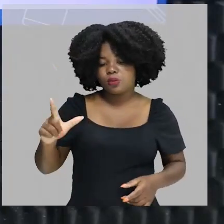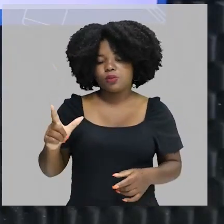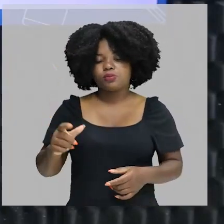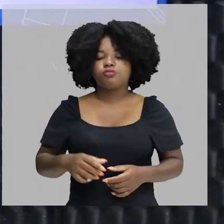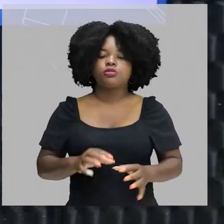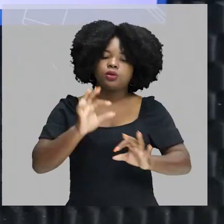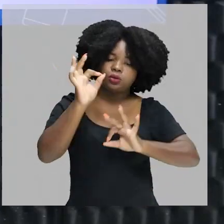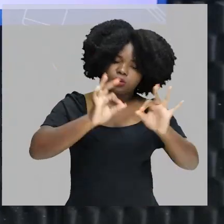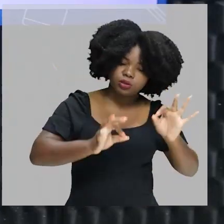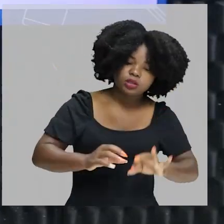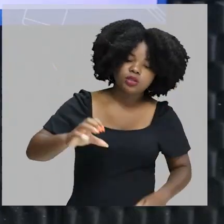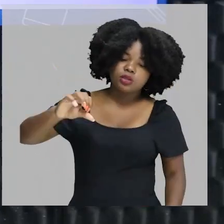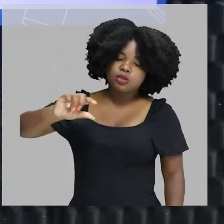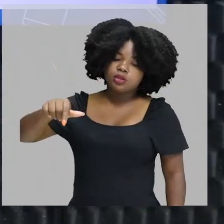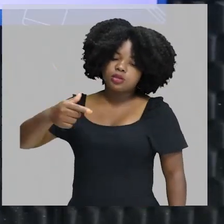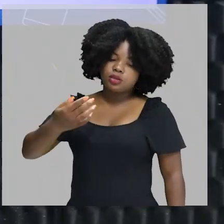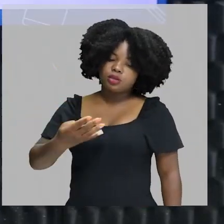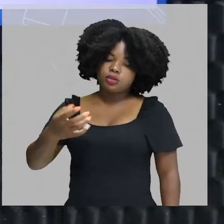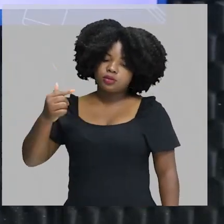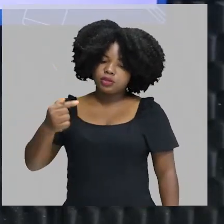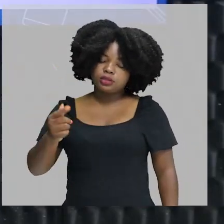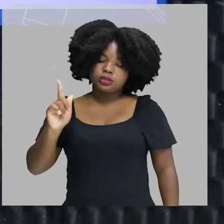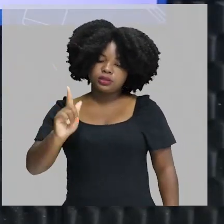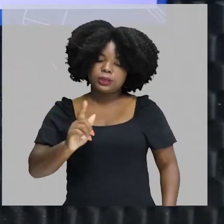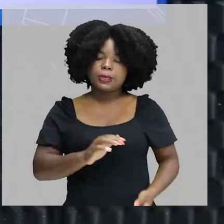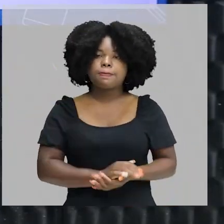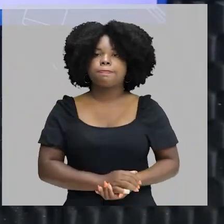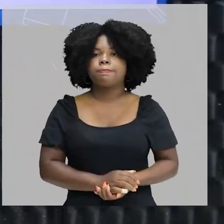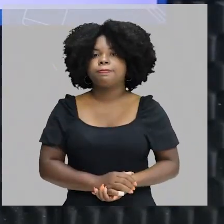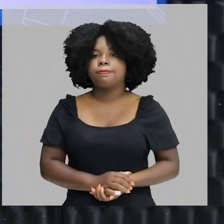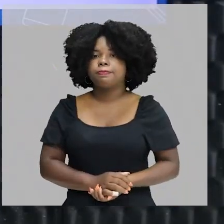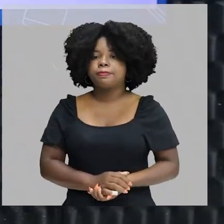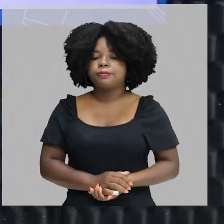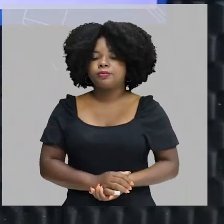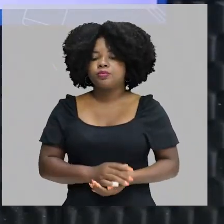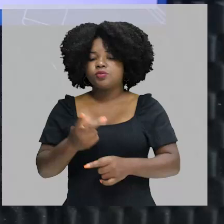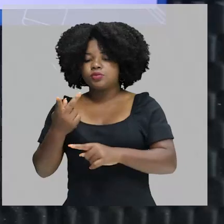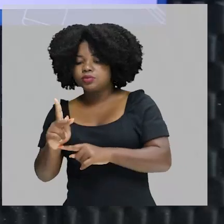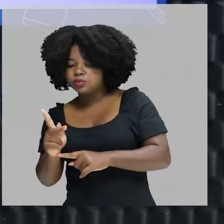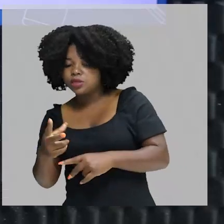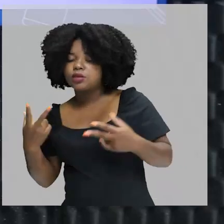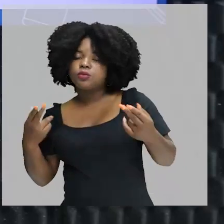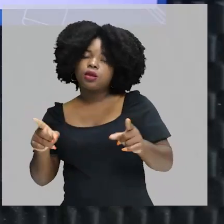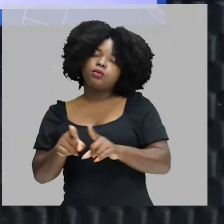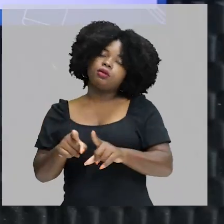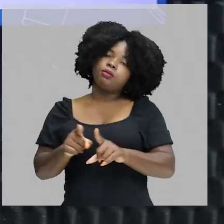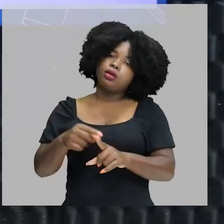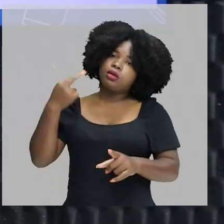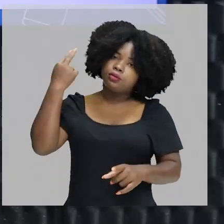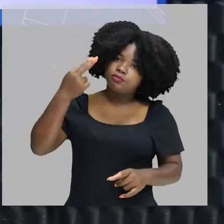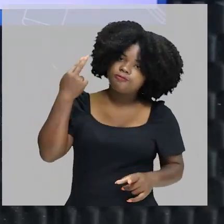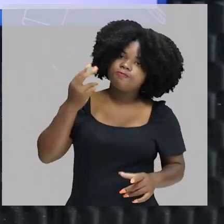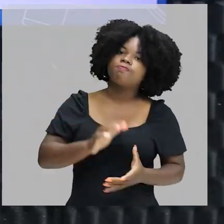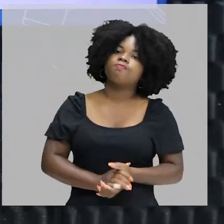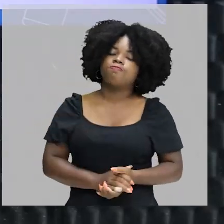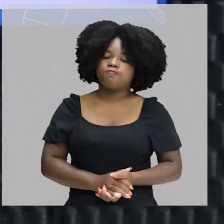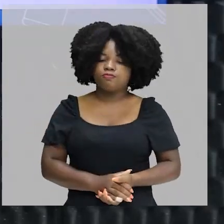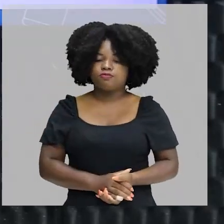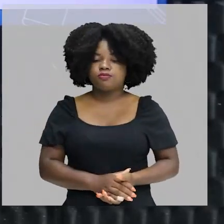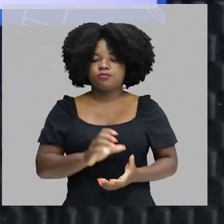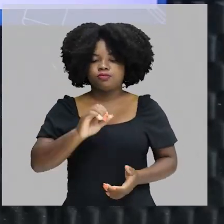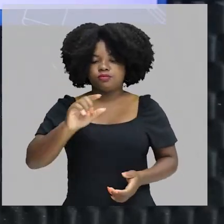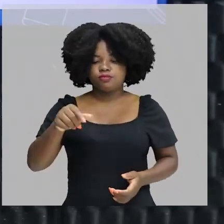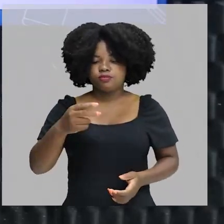cálculo, 9,47 gramas. E para o hidrogênio, o mesmo raciocínio. Eu tenho